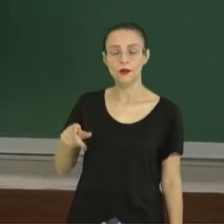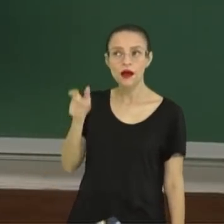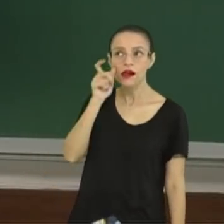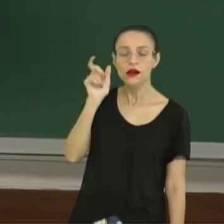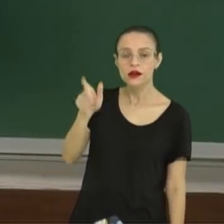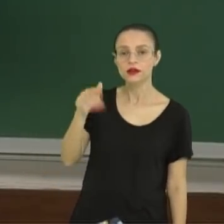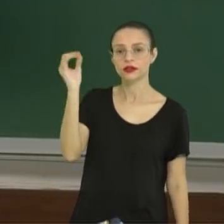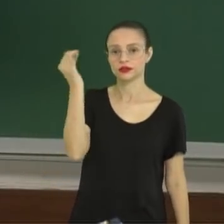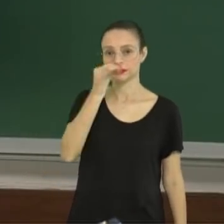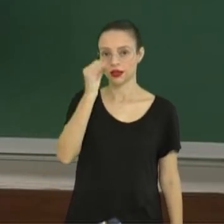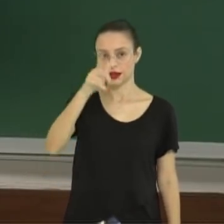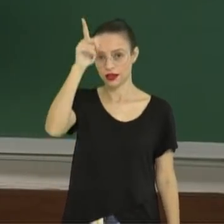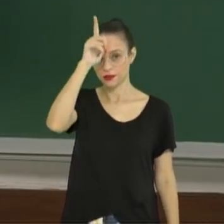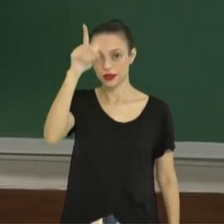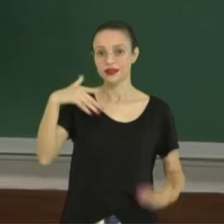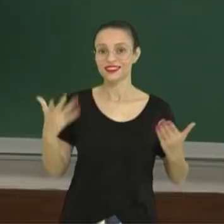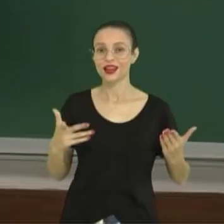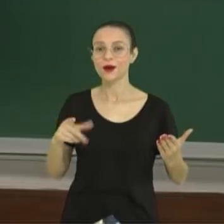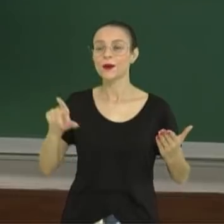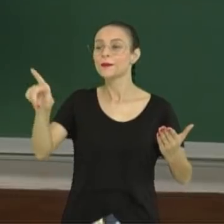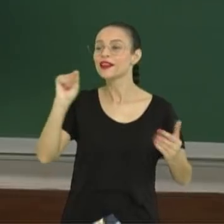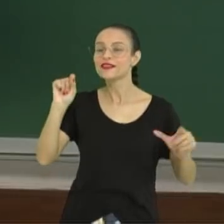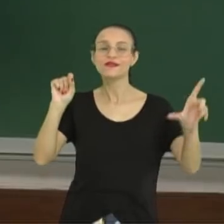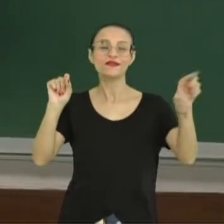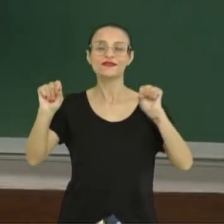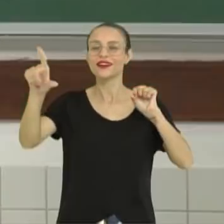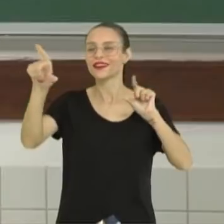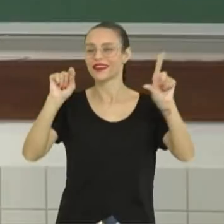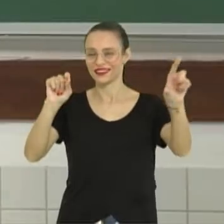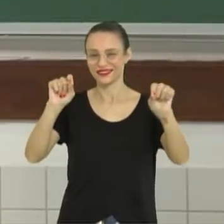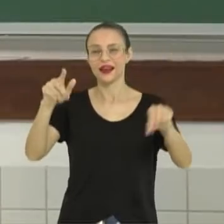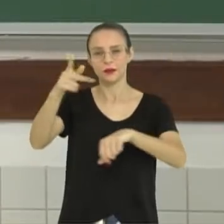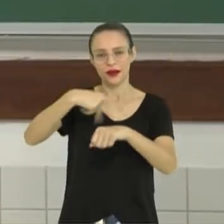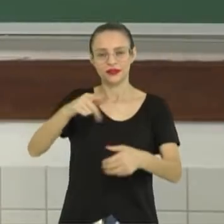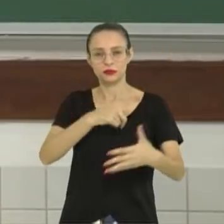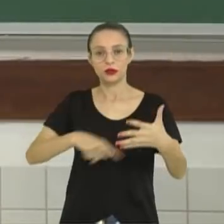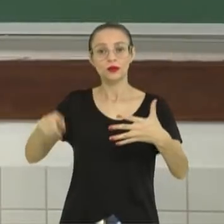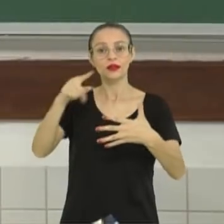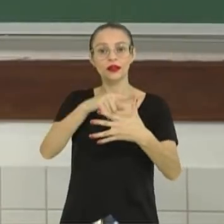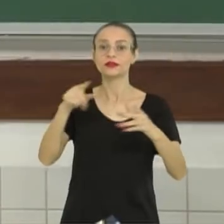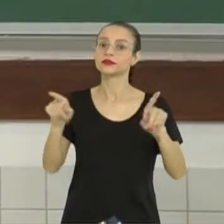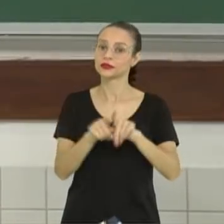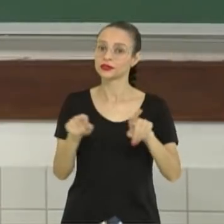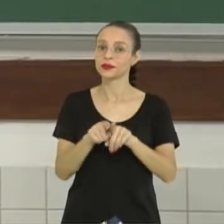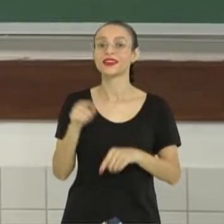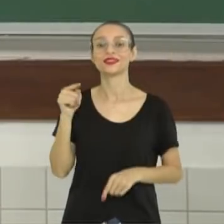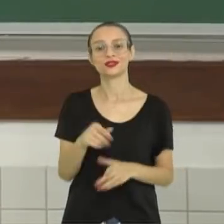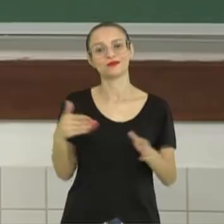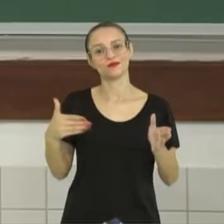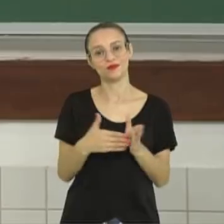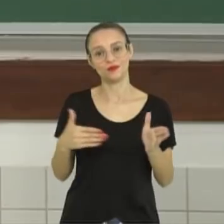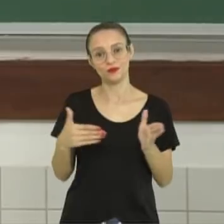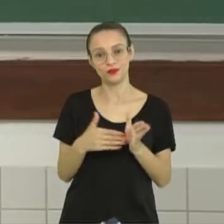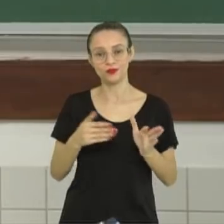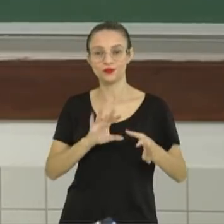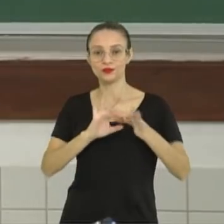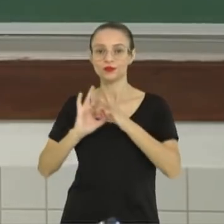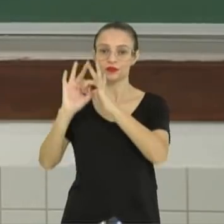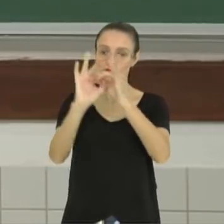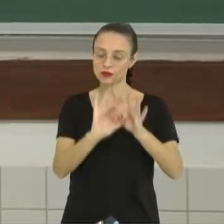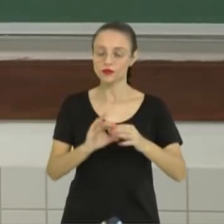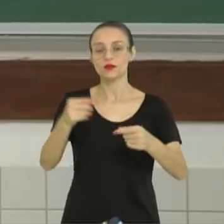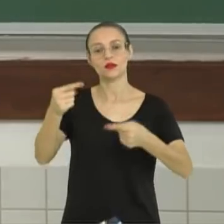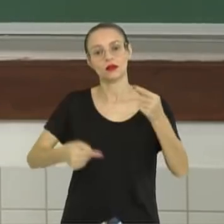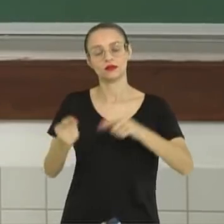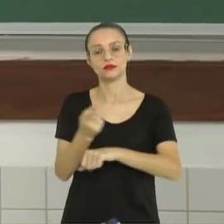Alemanha. Então, o que acontece? Essas preferências e prioridades, elas acabam sendo outro entrave para a integração política